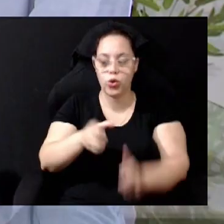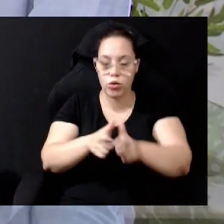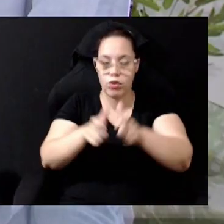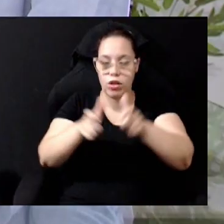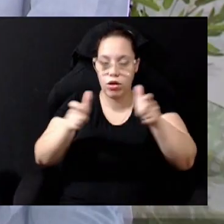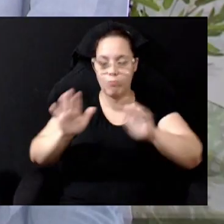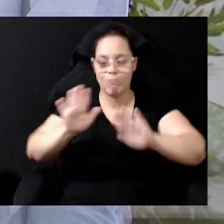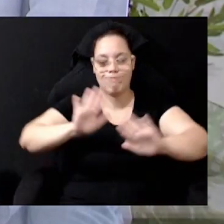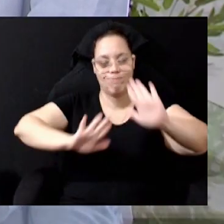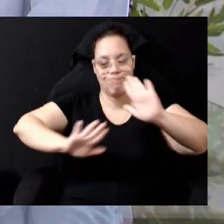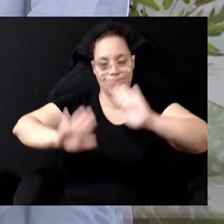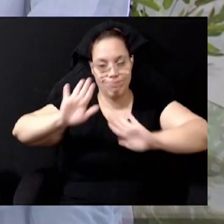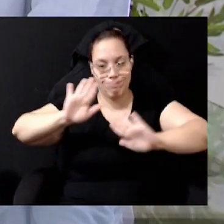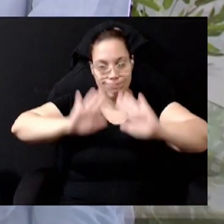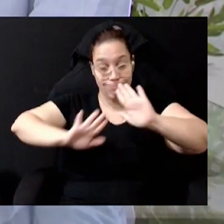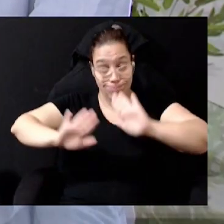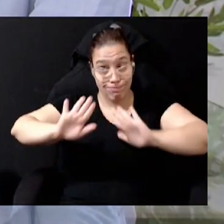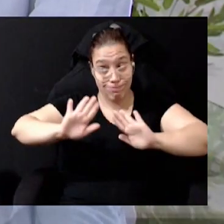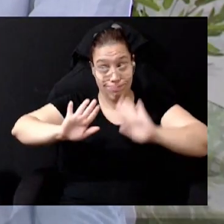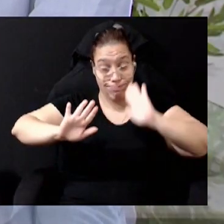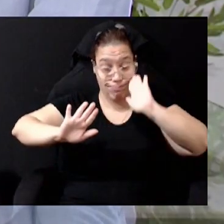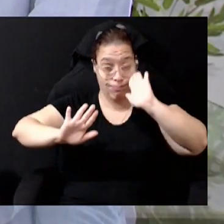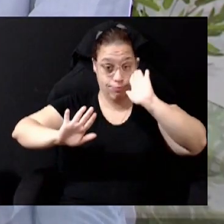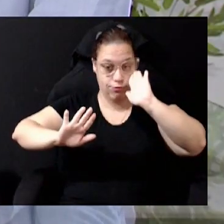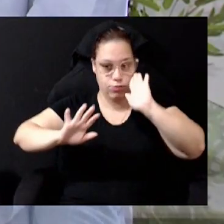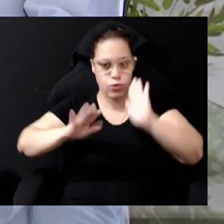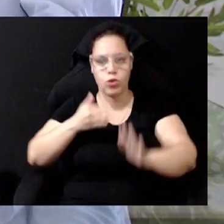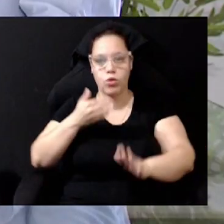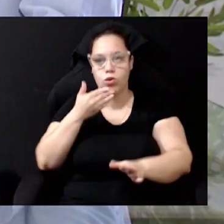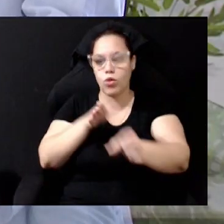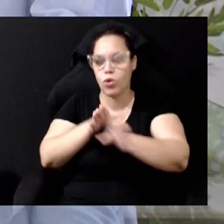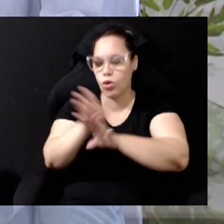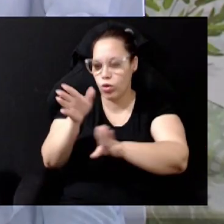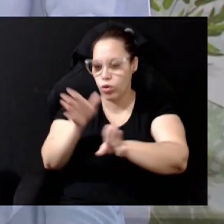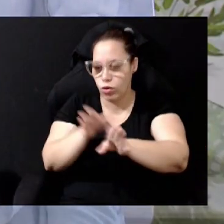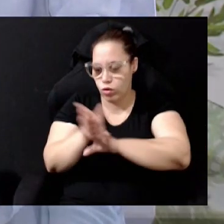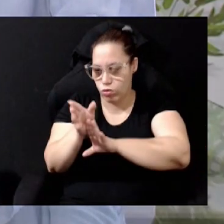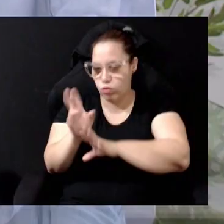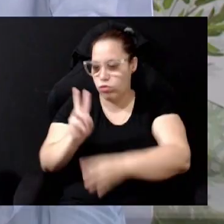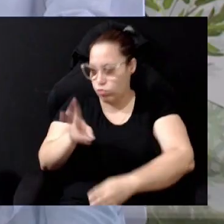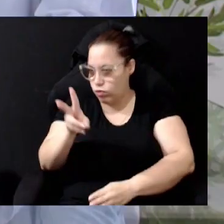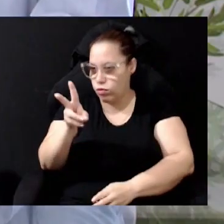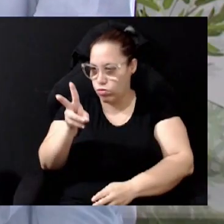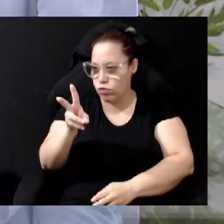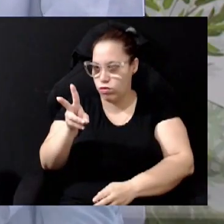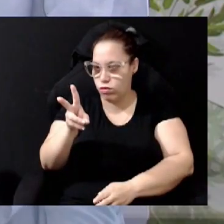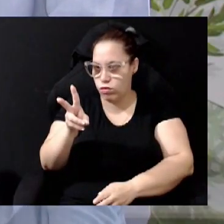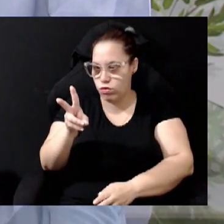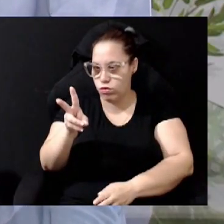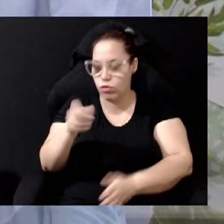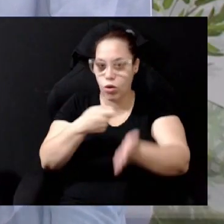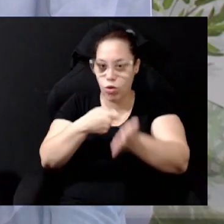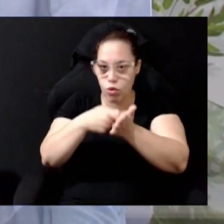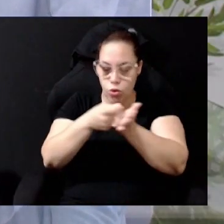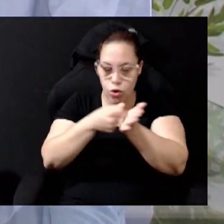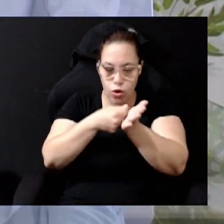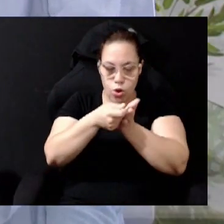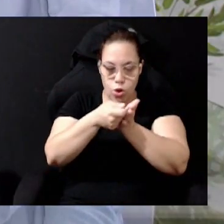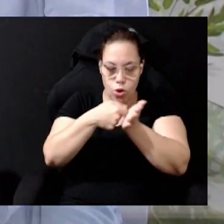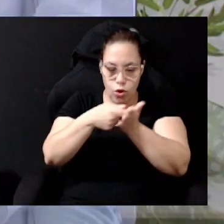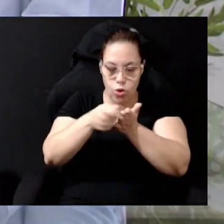cuidado. Agora, o que eu costumo indicar é sempre lista, põe no papel tudo aquilo que você está